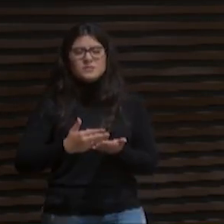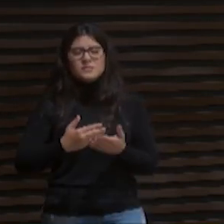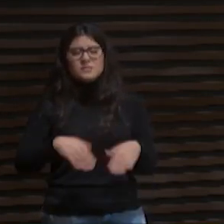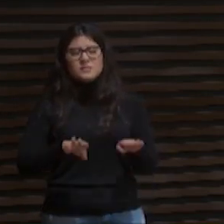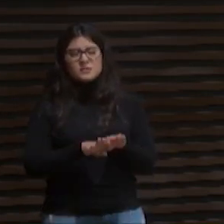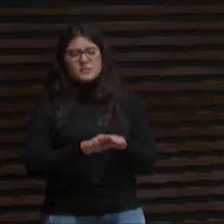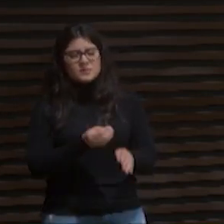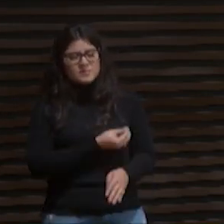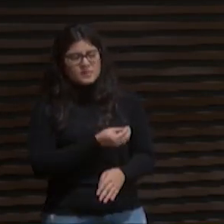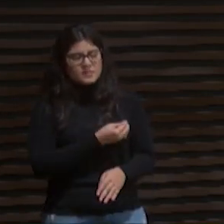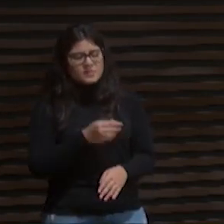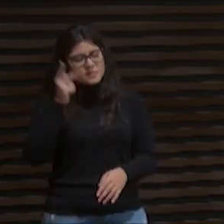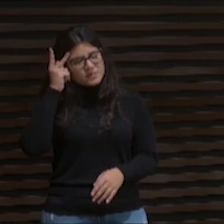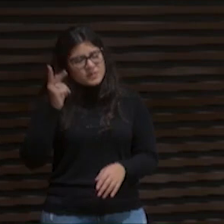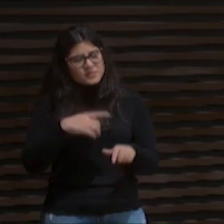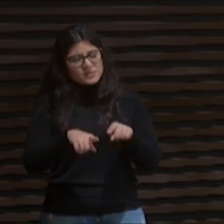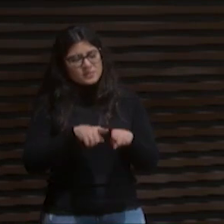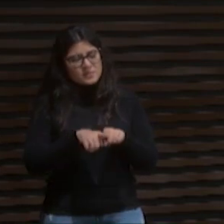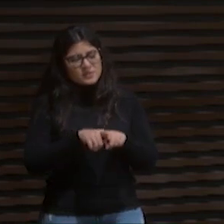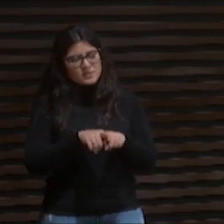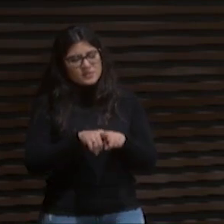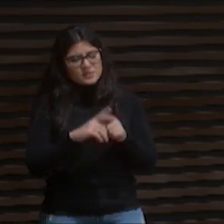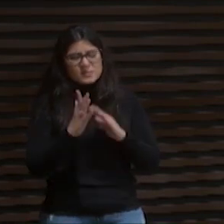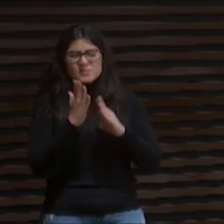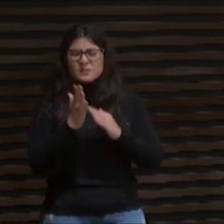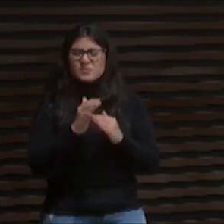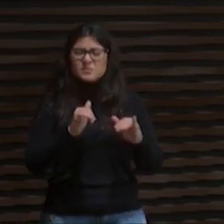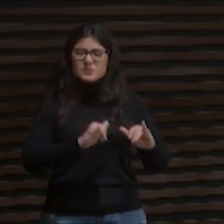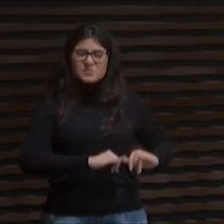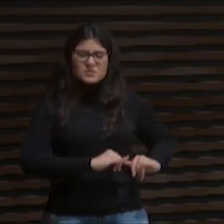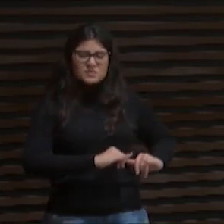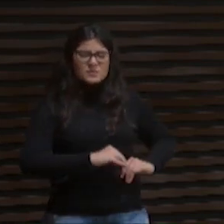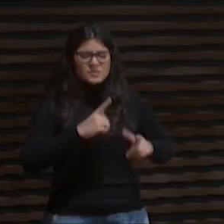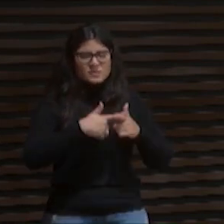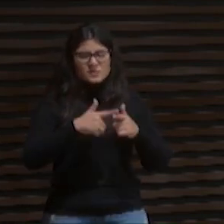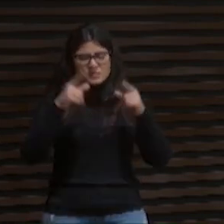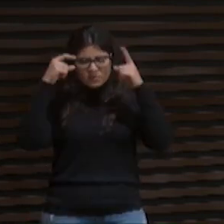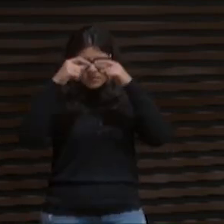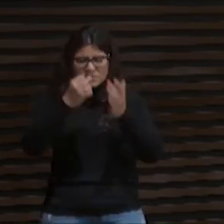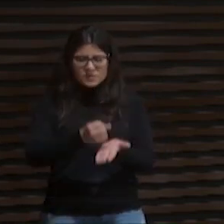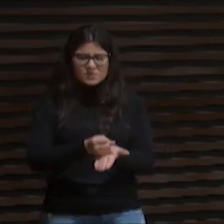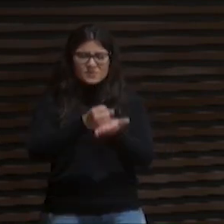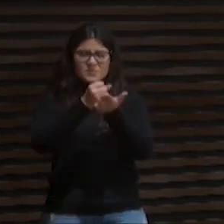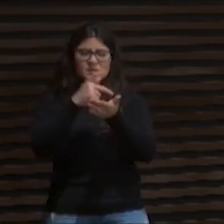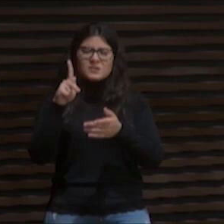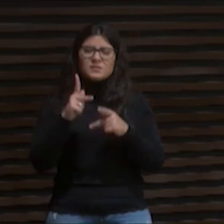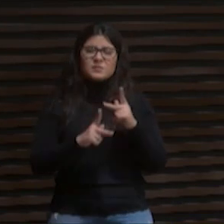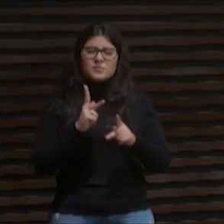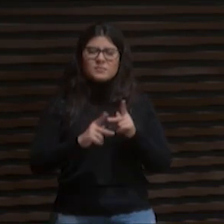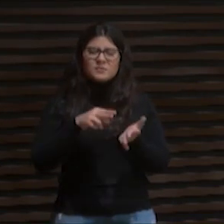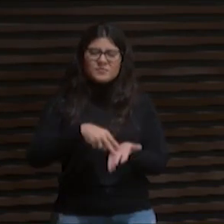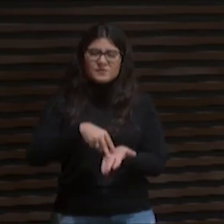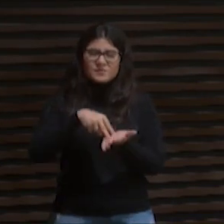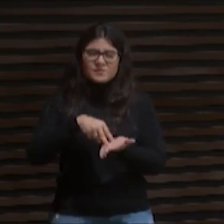para o próximo. E em todas as adversidades, Senhor, sustenta o Teu povo, firma